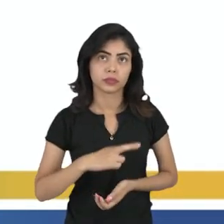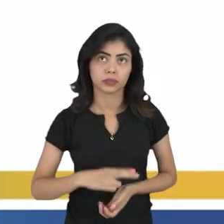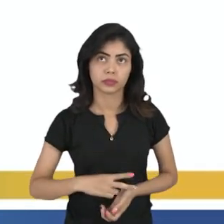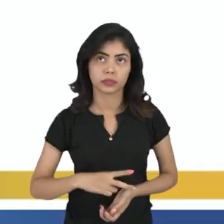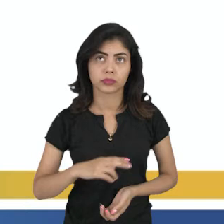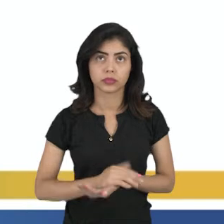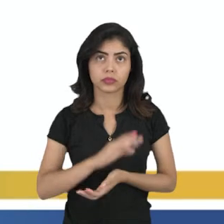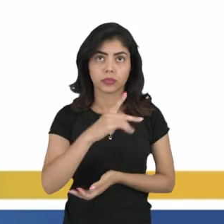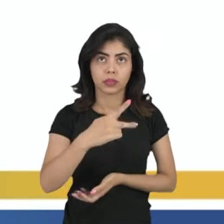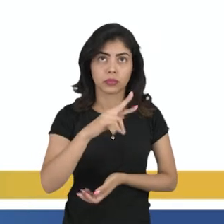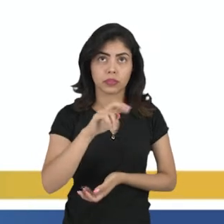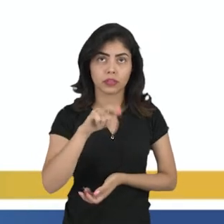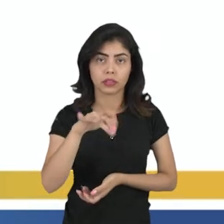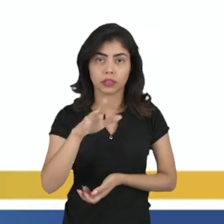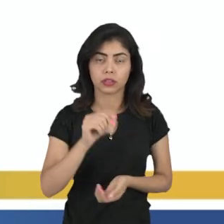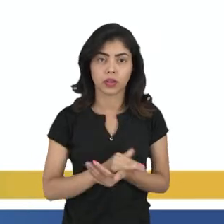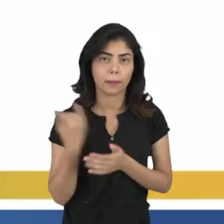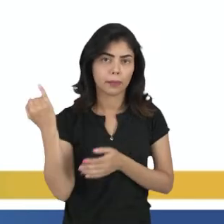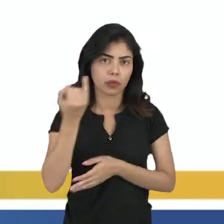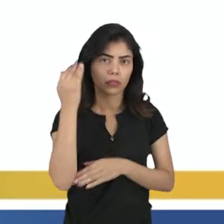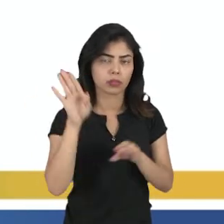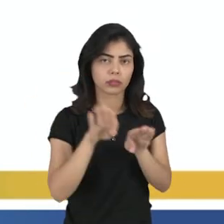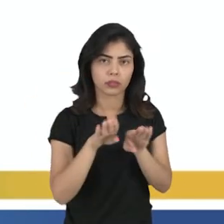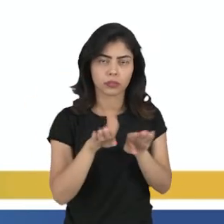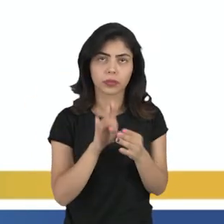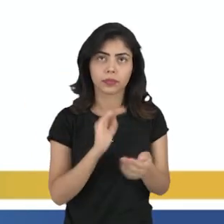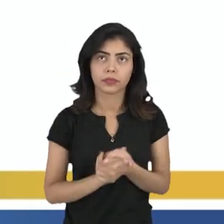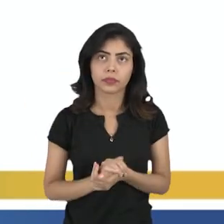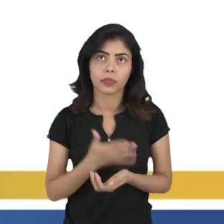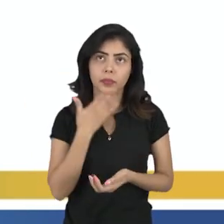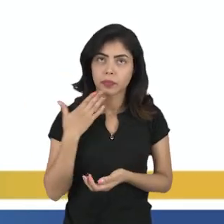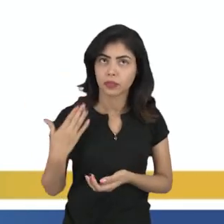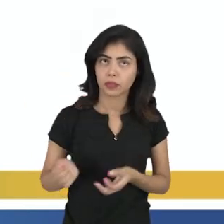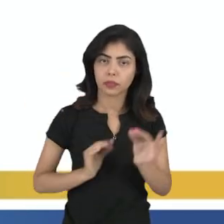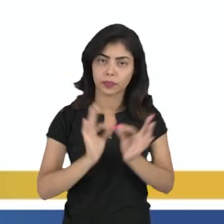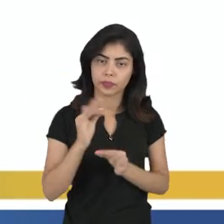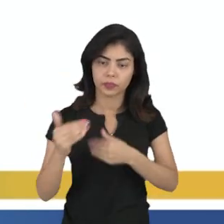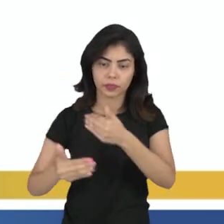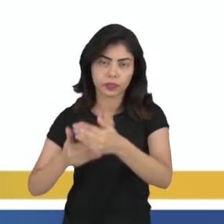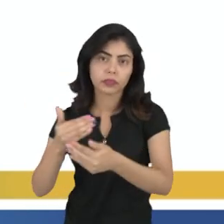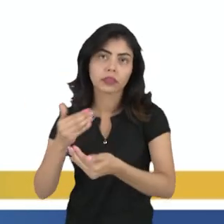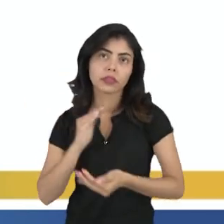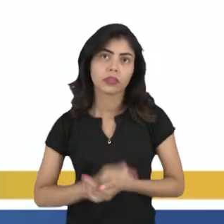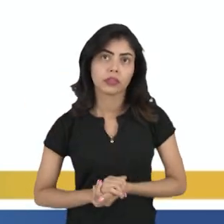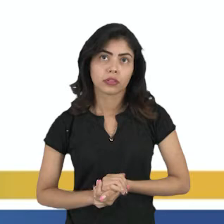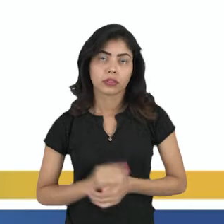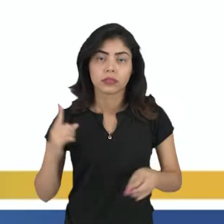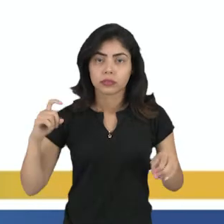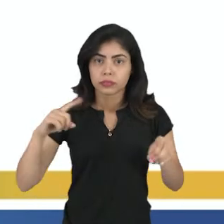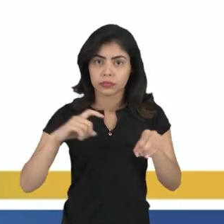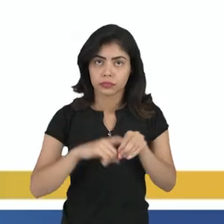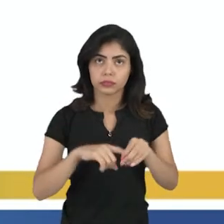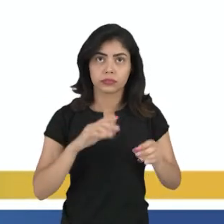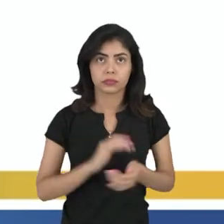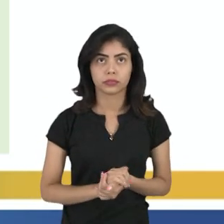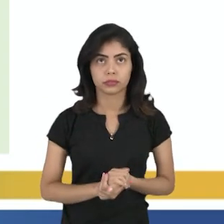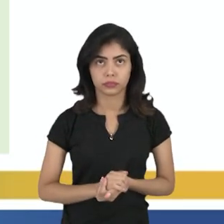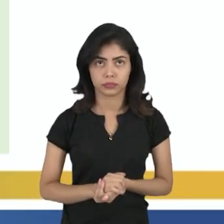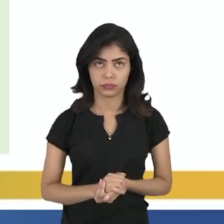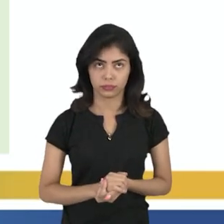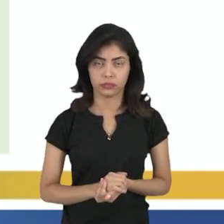progesterona, tá? Que são muito importantes também para garantir aí do processo de fecundação,